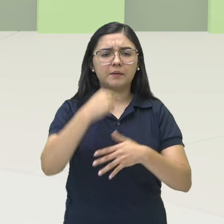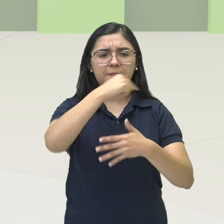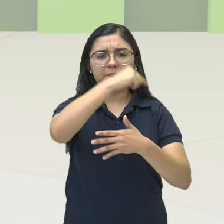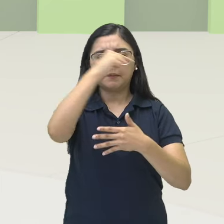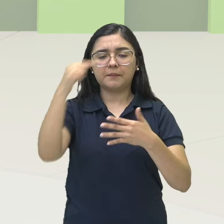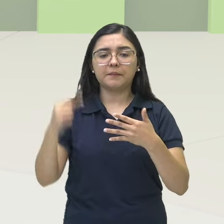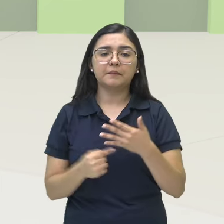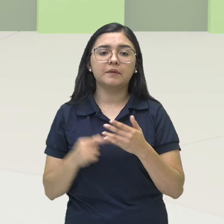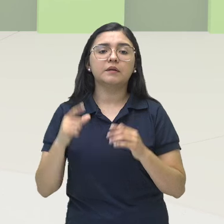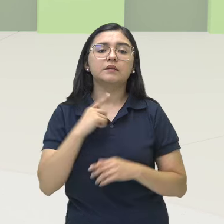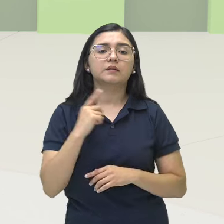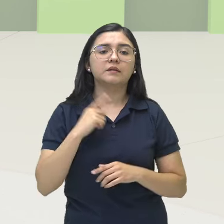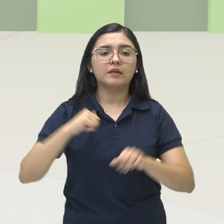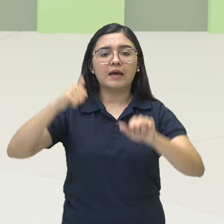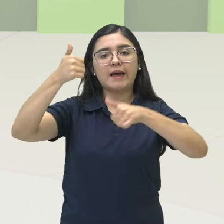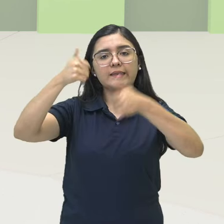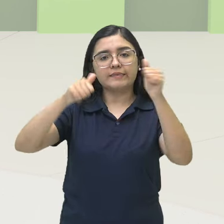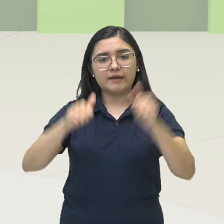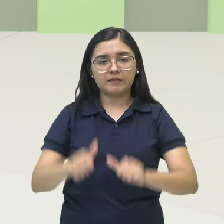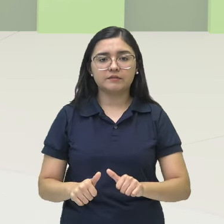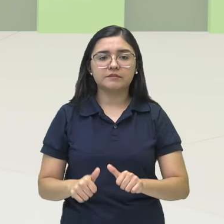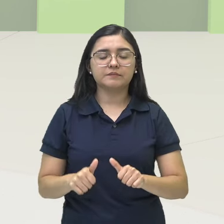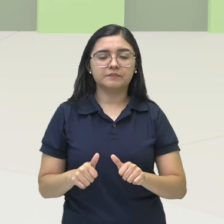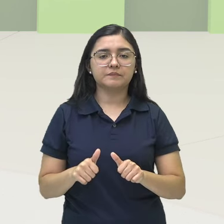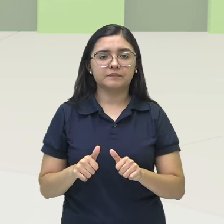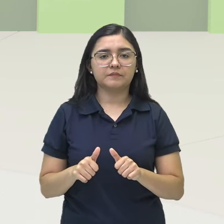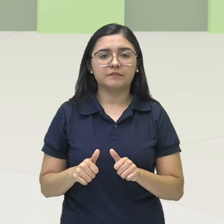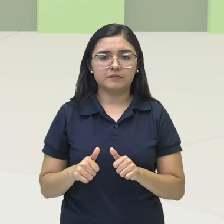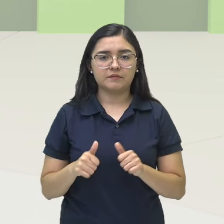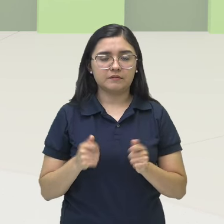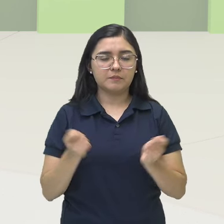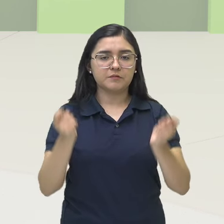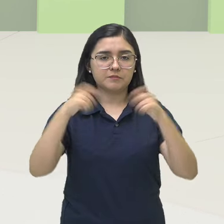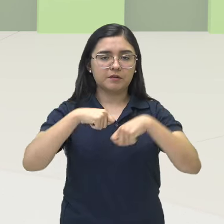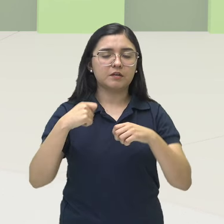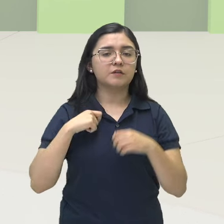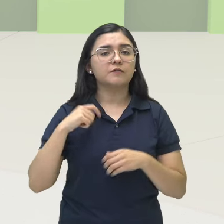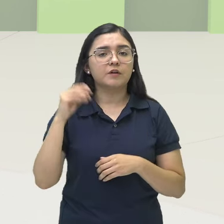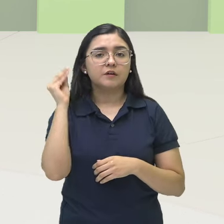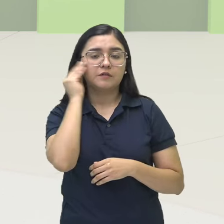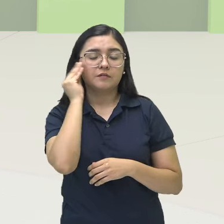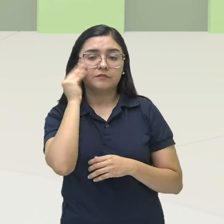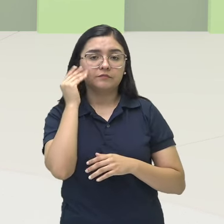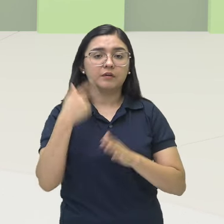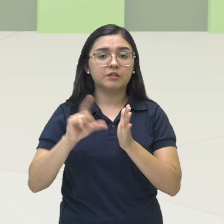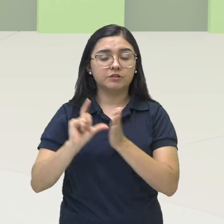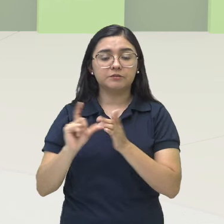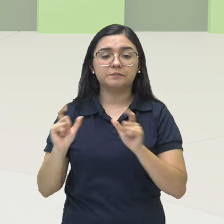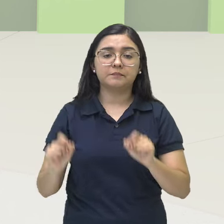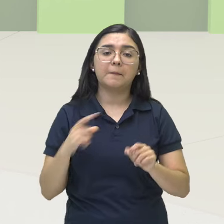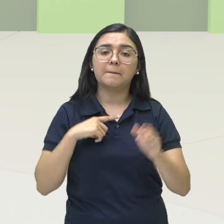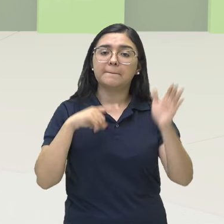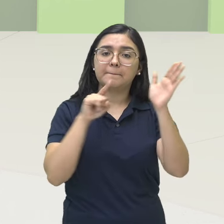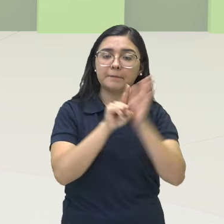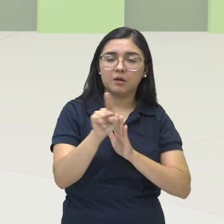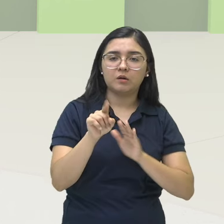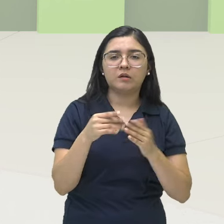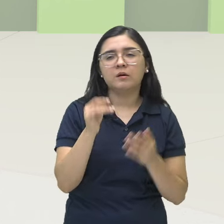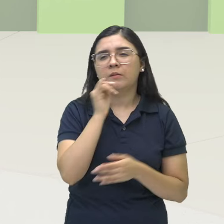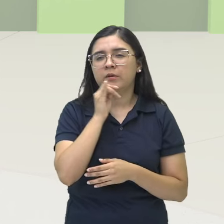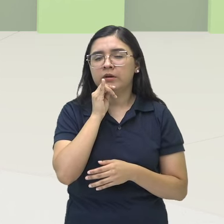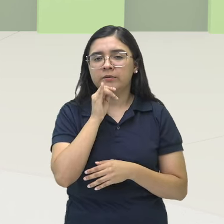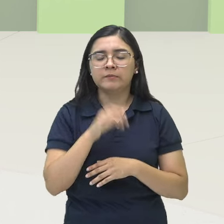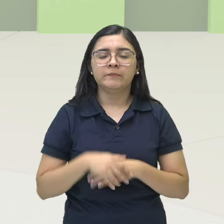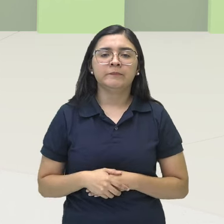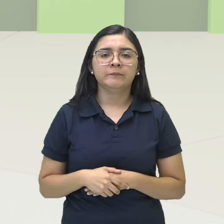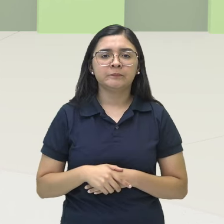tudo, vem a análise da hipótese que foi feita ali após o questionamento, né? Fez uma pergunta, será, por exemplo,